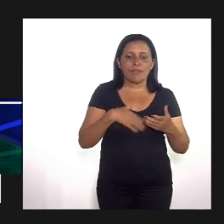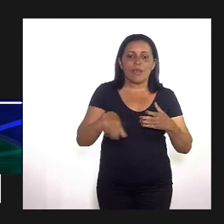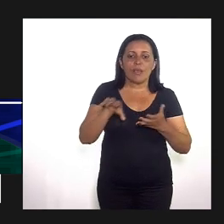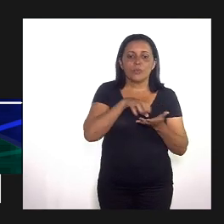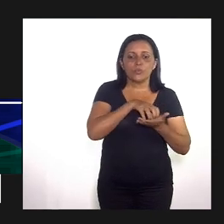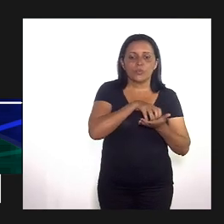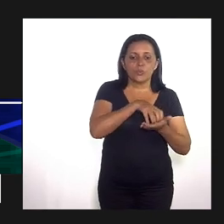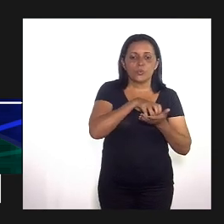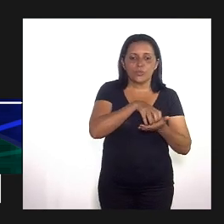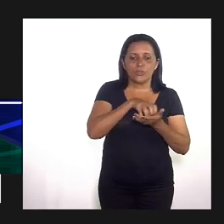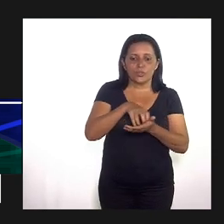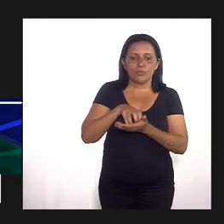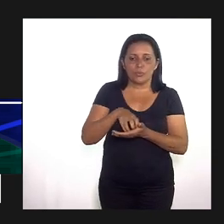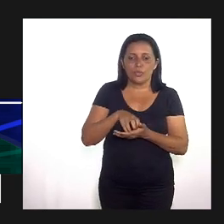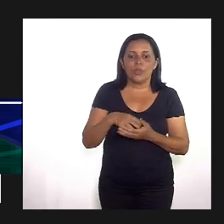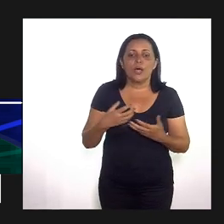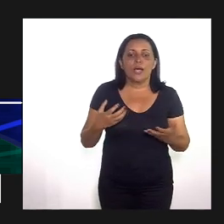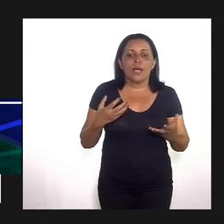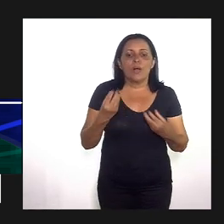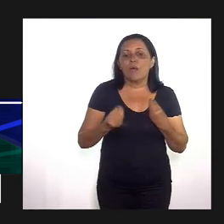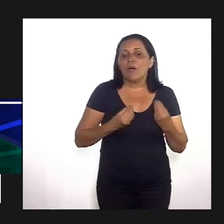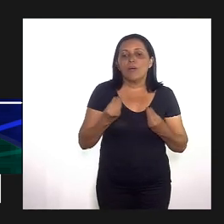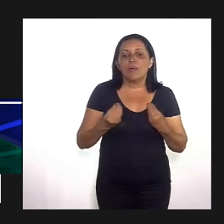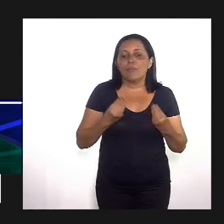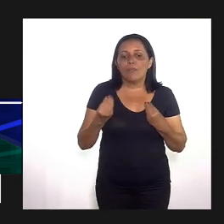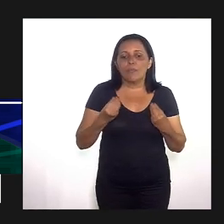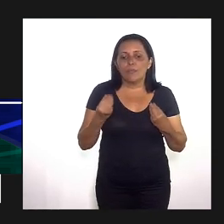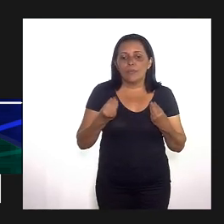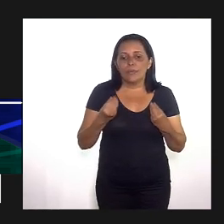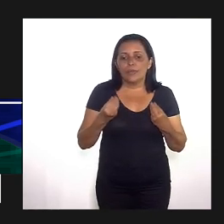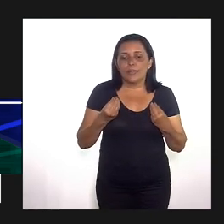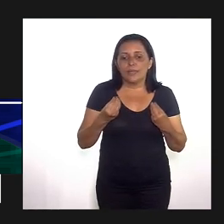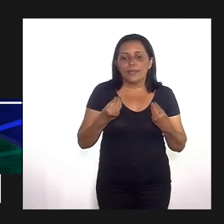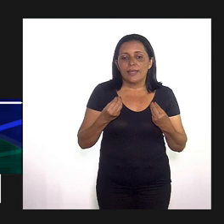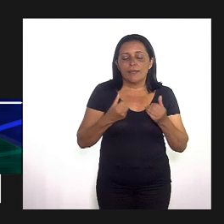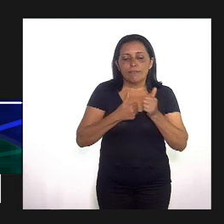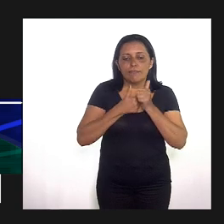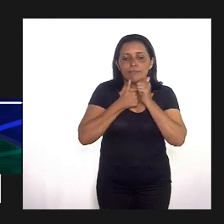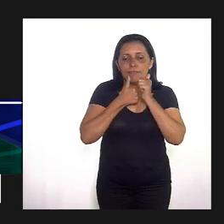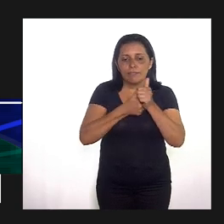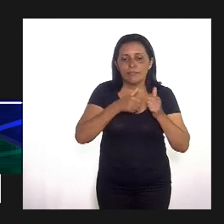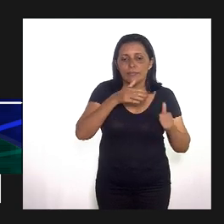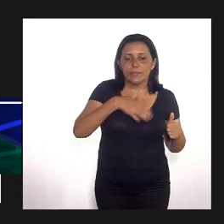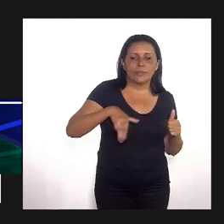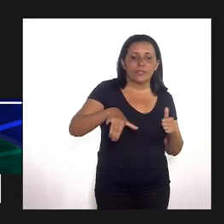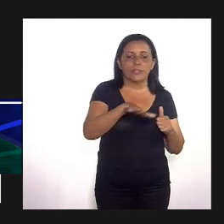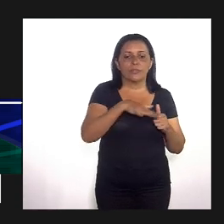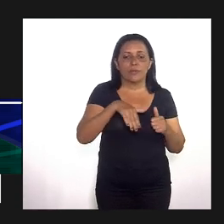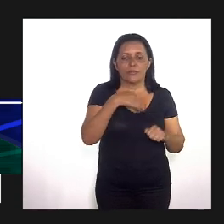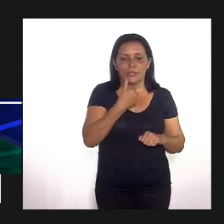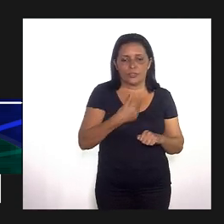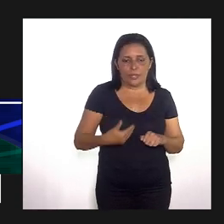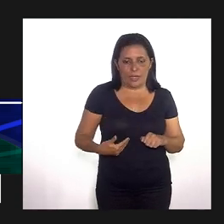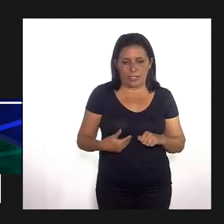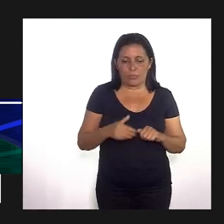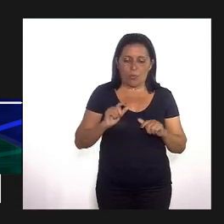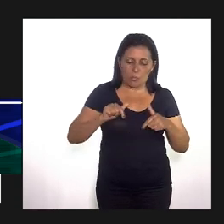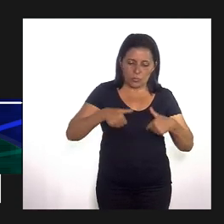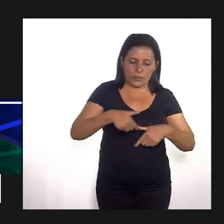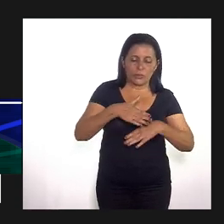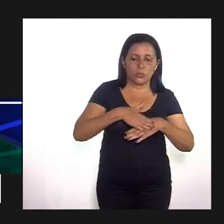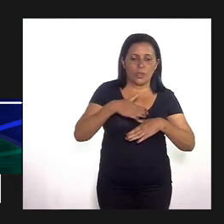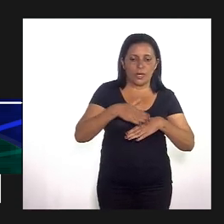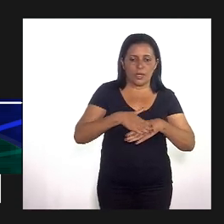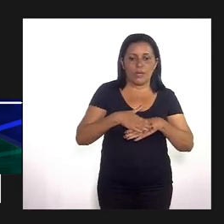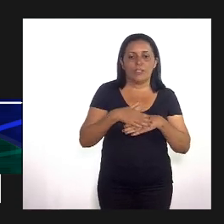que é um segmento indutor, né, da economia do nosso estado, atuando, né,